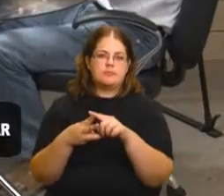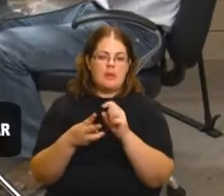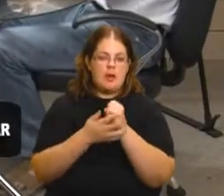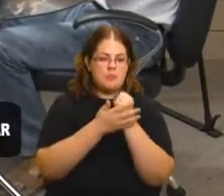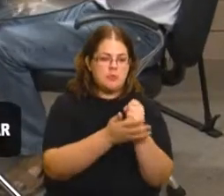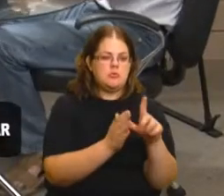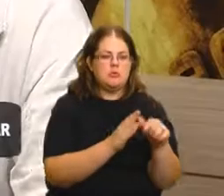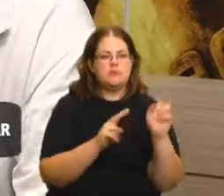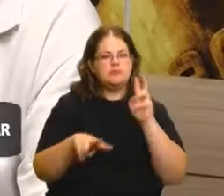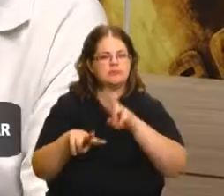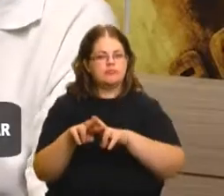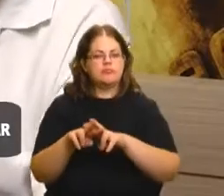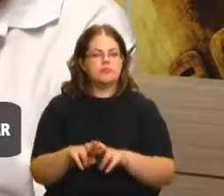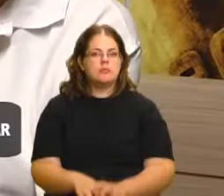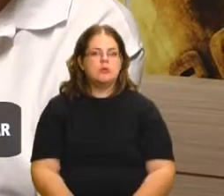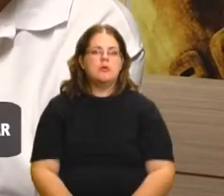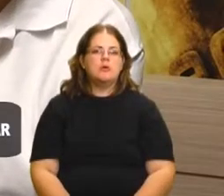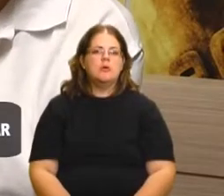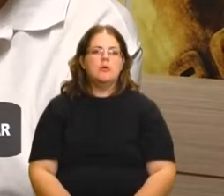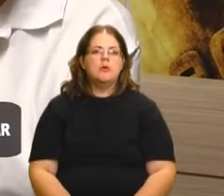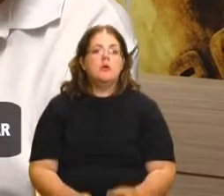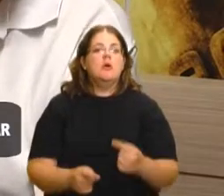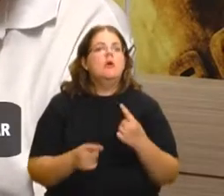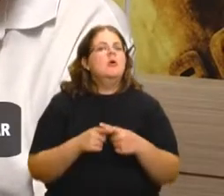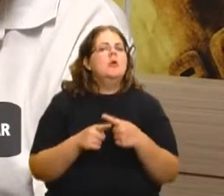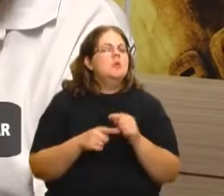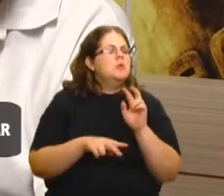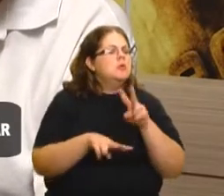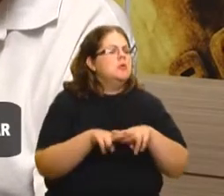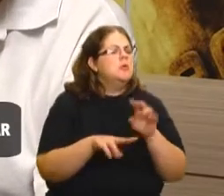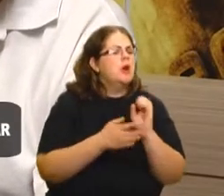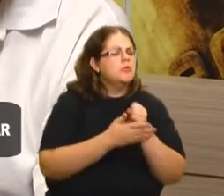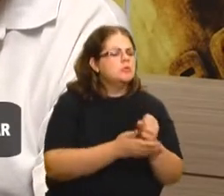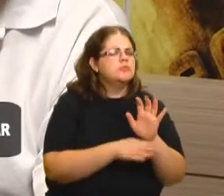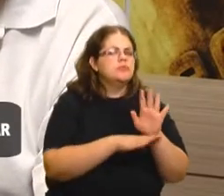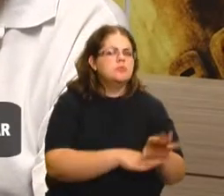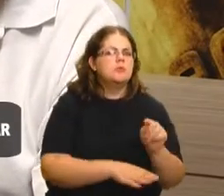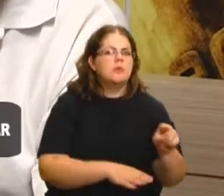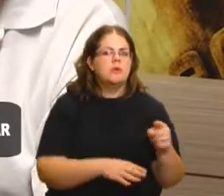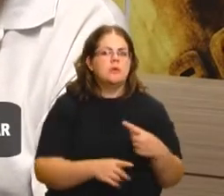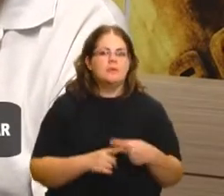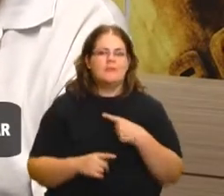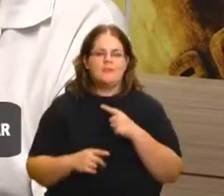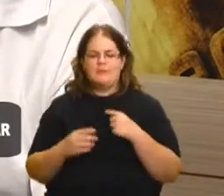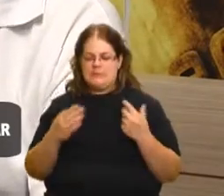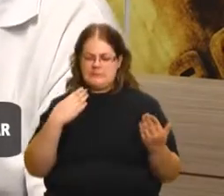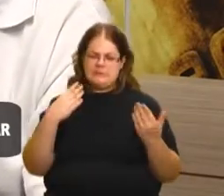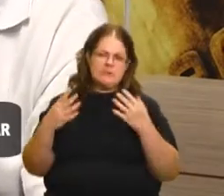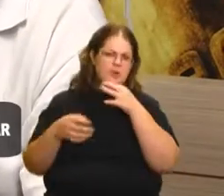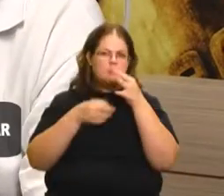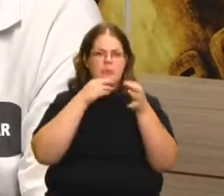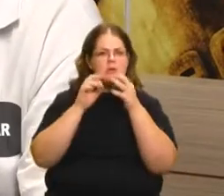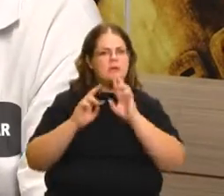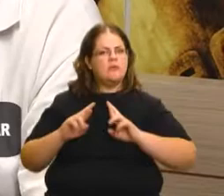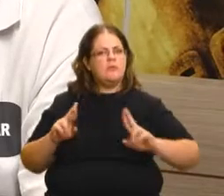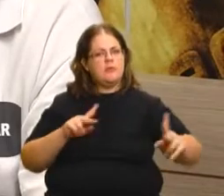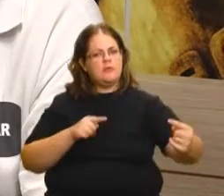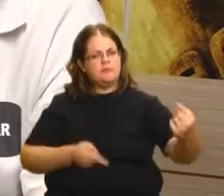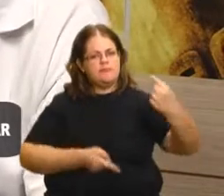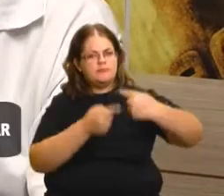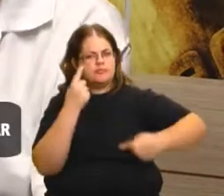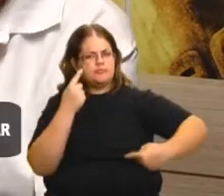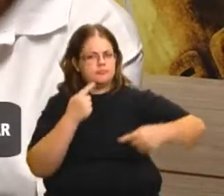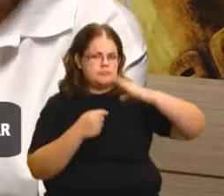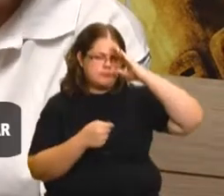caçados. Foram caçados a partir do momento em que eles tinham expectativas individuais que colidiam com as expectativas